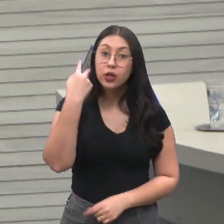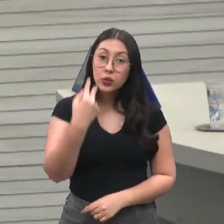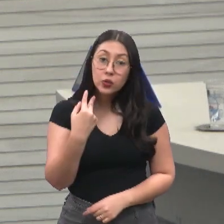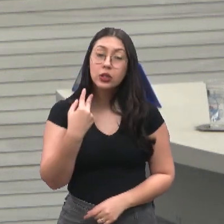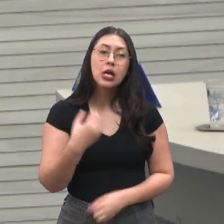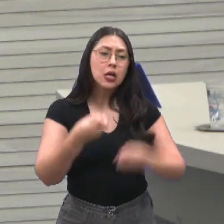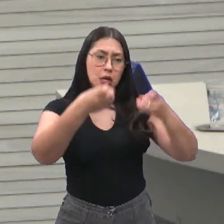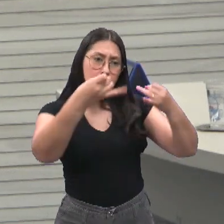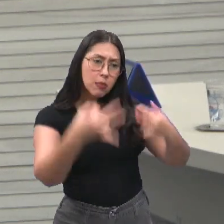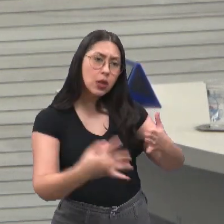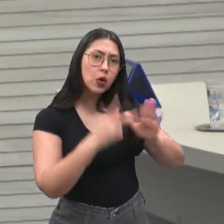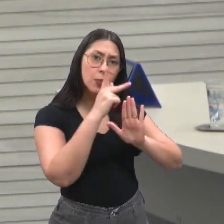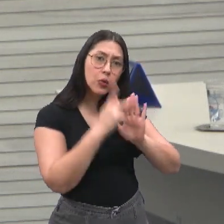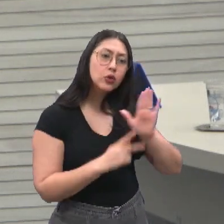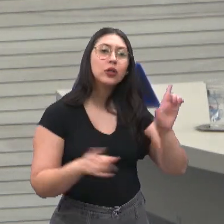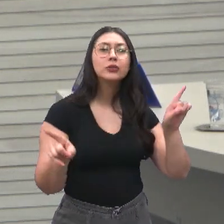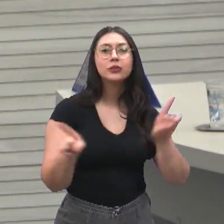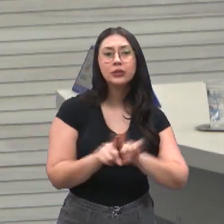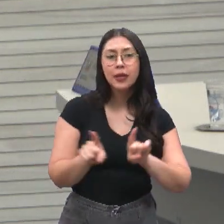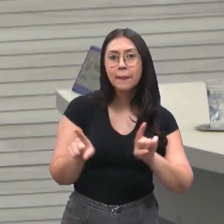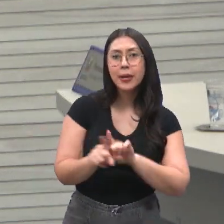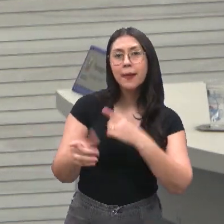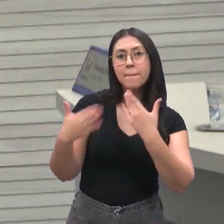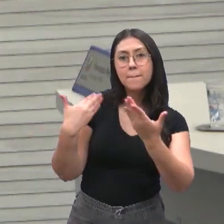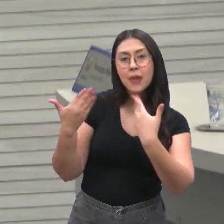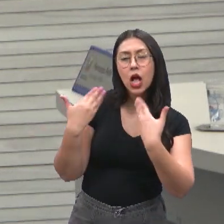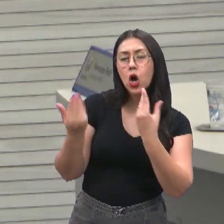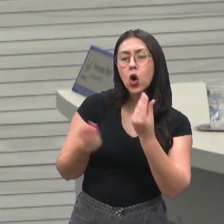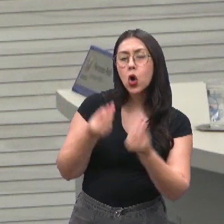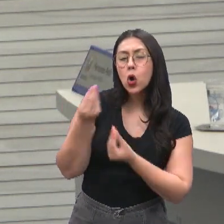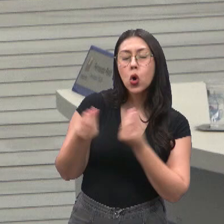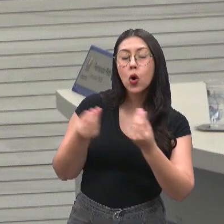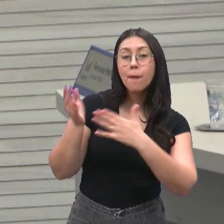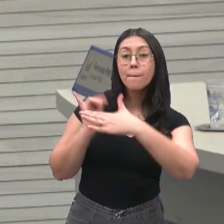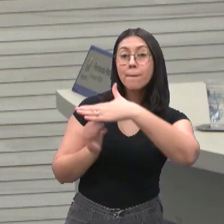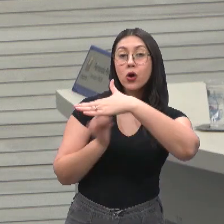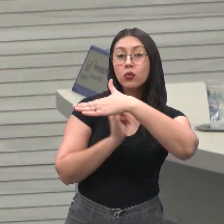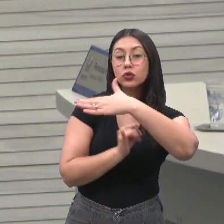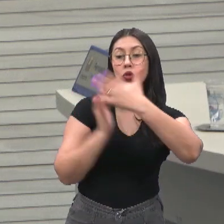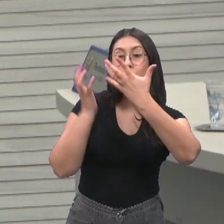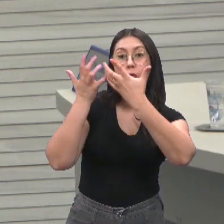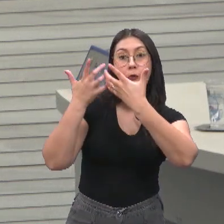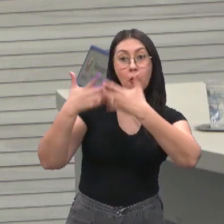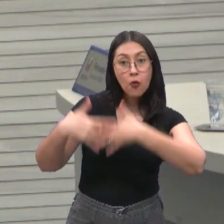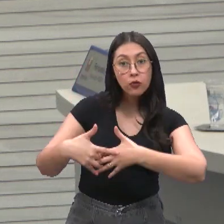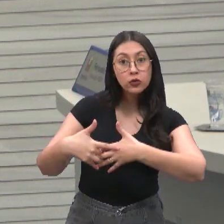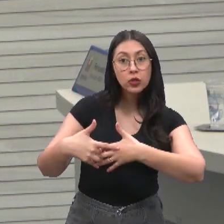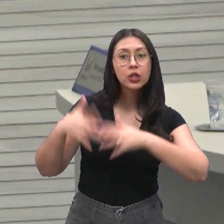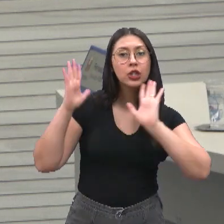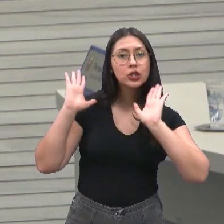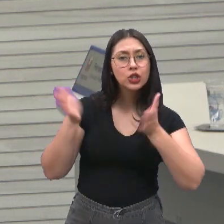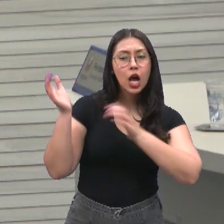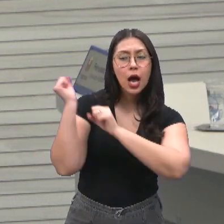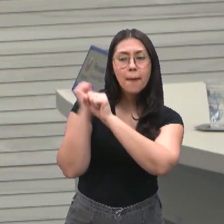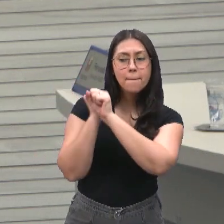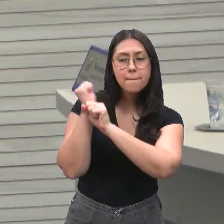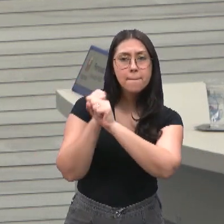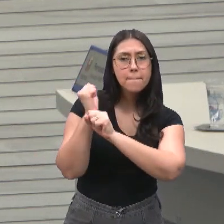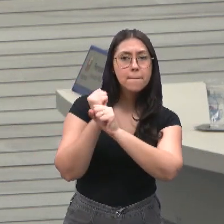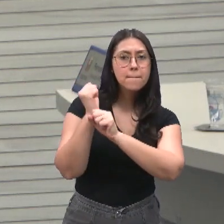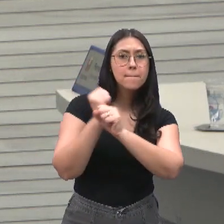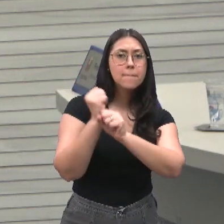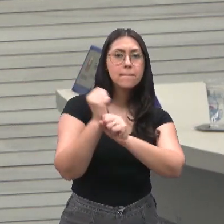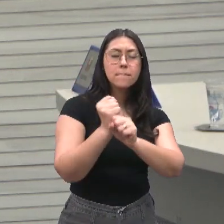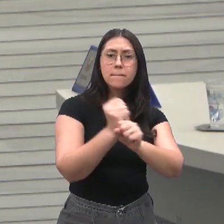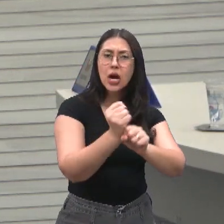o projeto, mas para falar um pouquinho do funcionamento do Instituto, né? A gente passa aqui por muito tempo, né, com